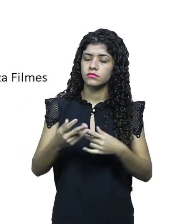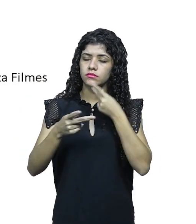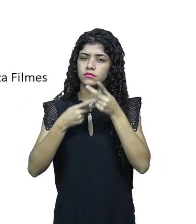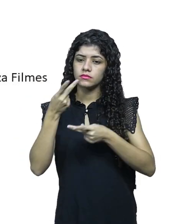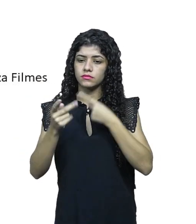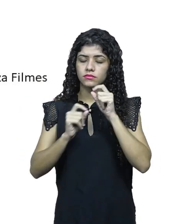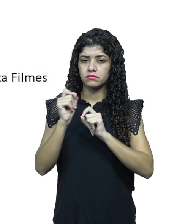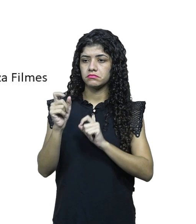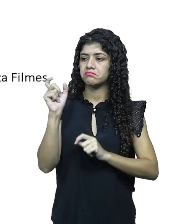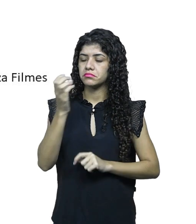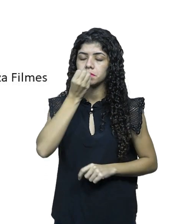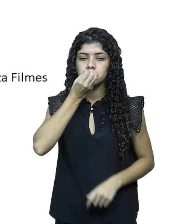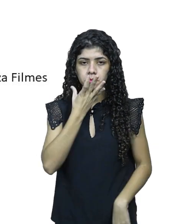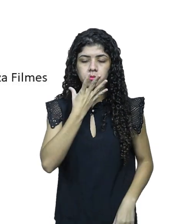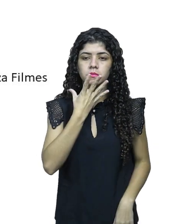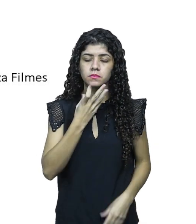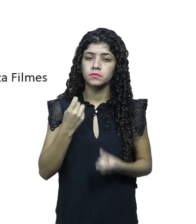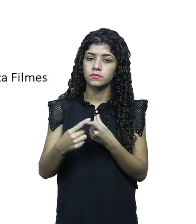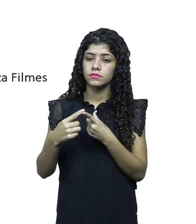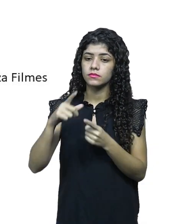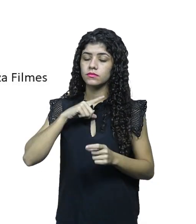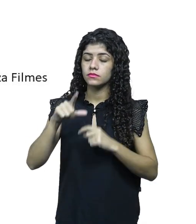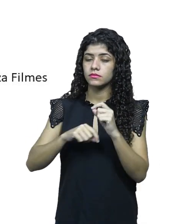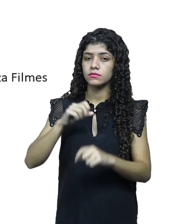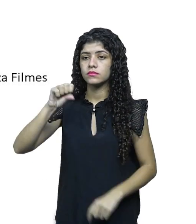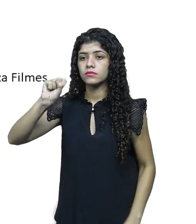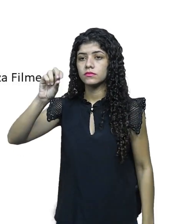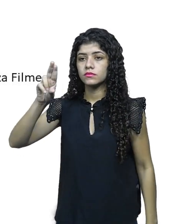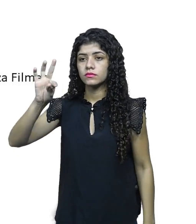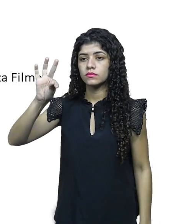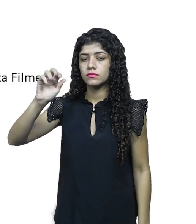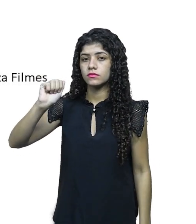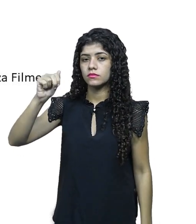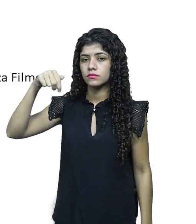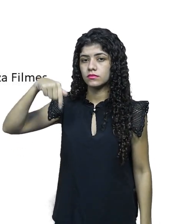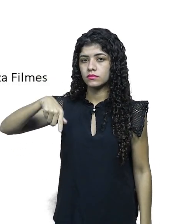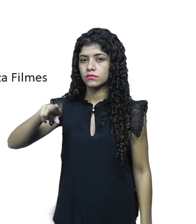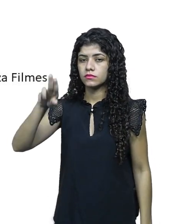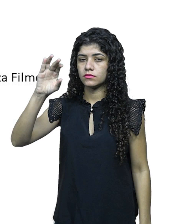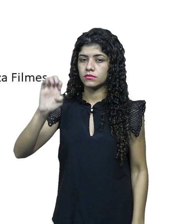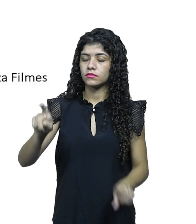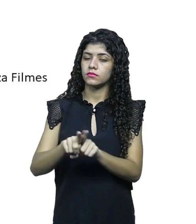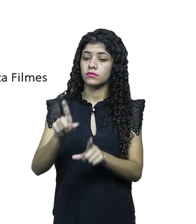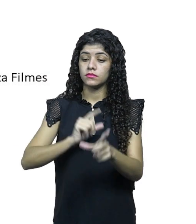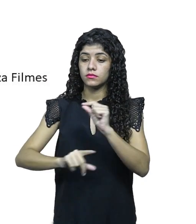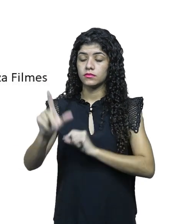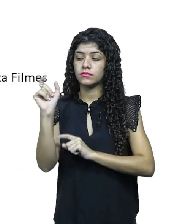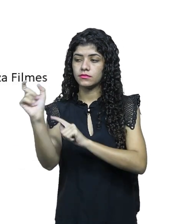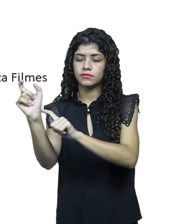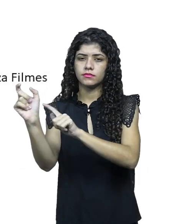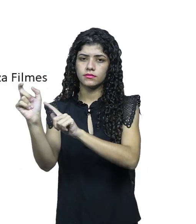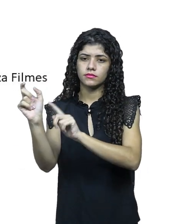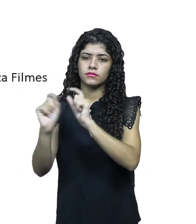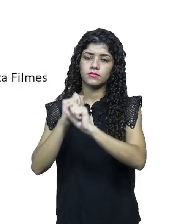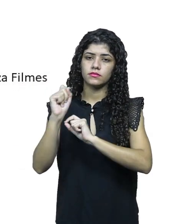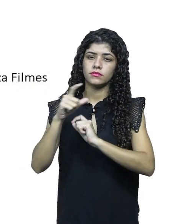A prosódia das falas dela são muito bem feitas. Então, porque tem a questão do sotaque também ali junto. A